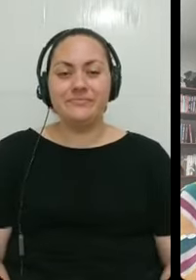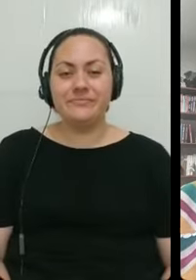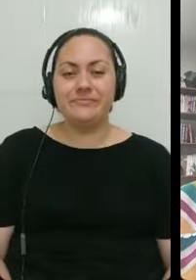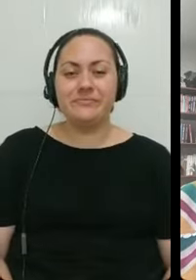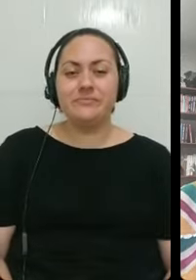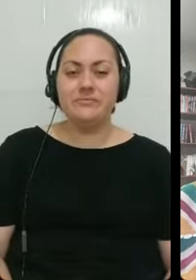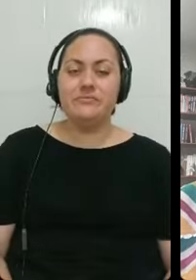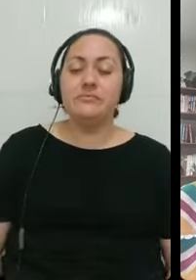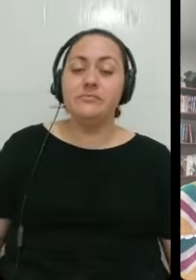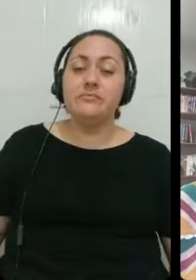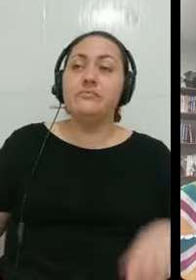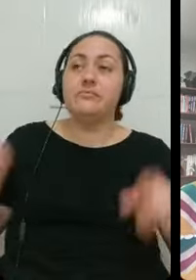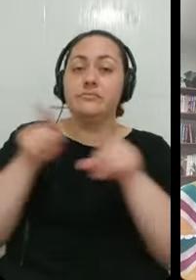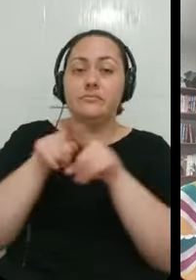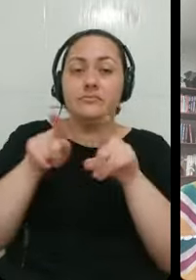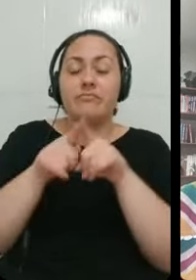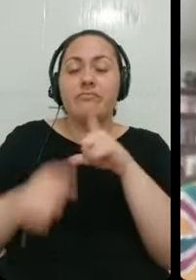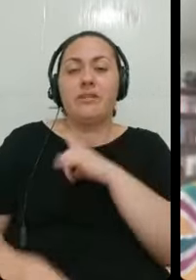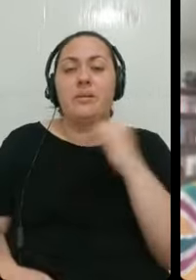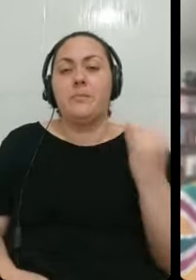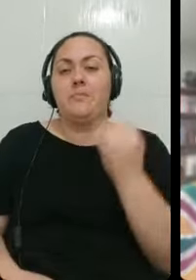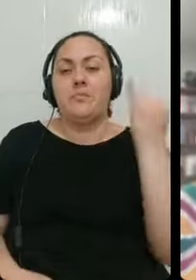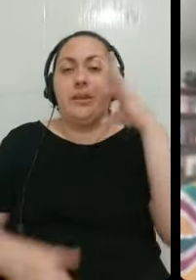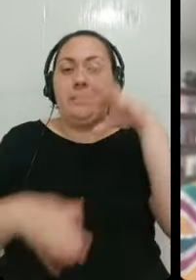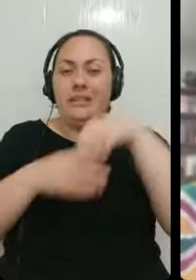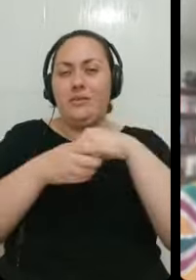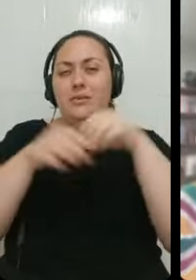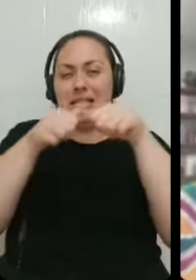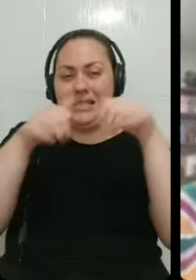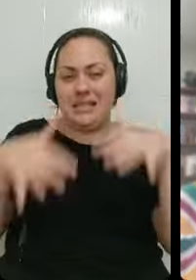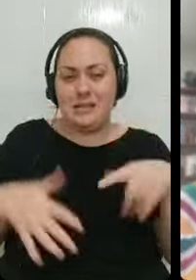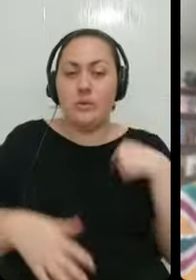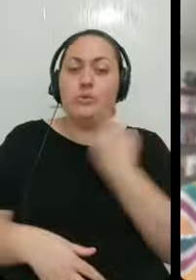o que é importante também dentro da extensão, né, é que a gente possa conhecer